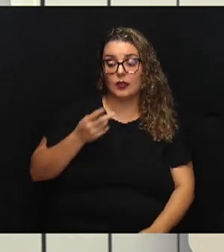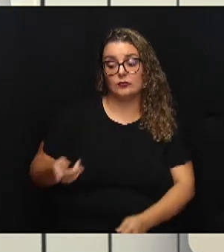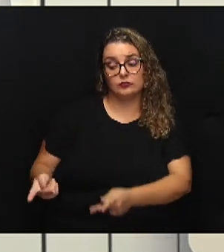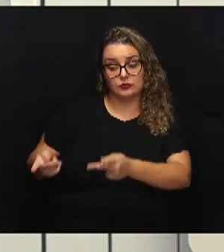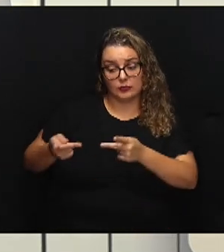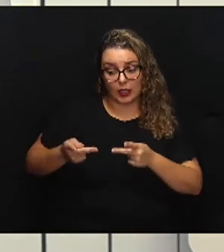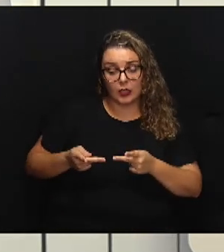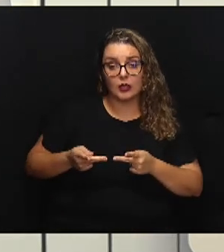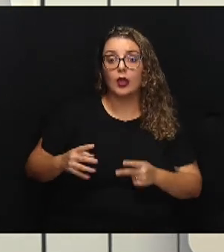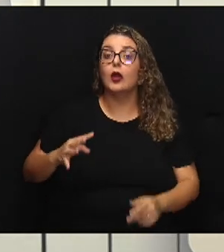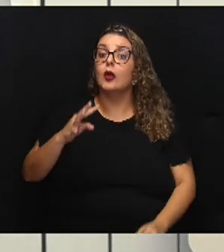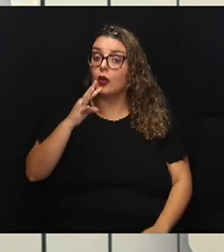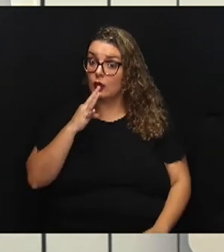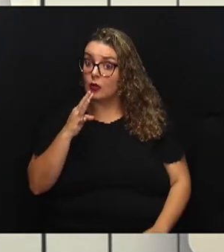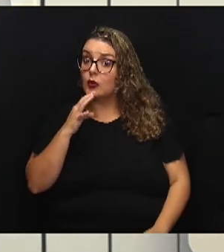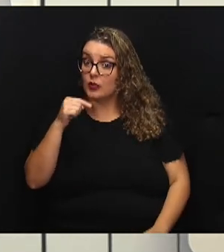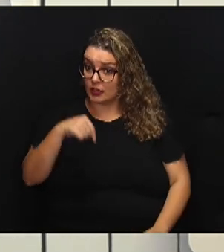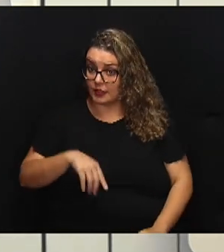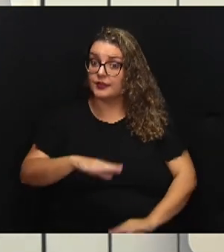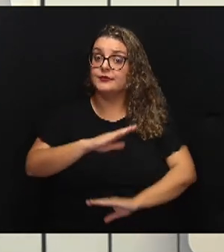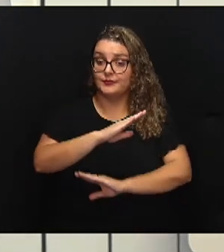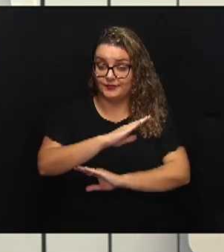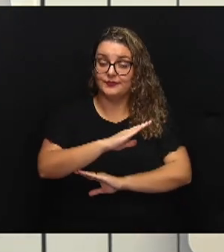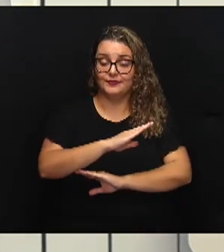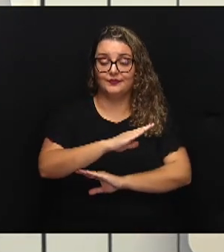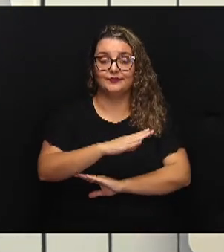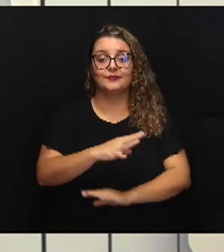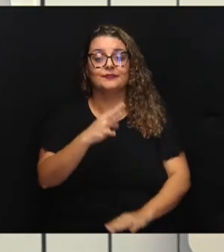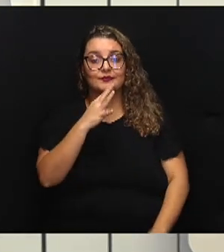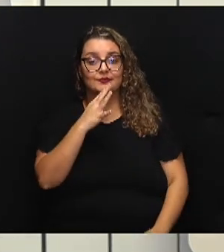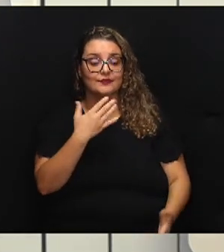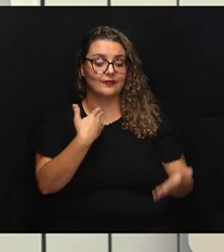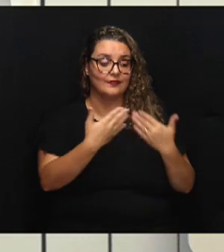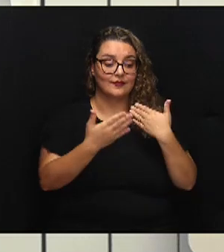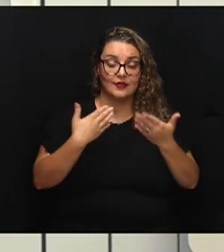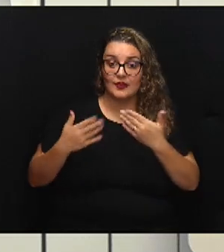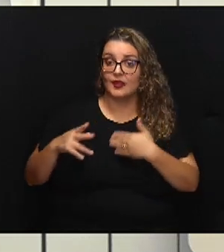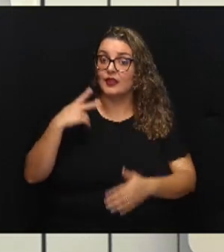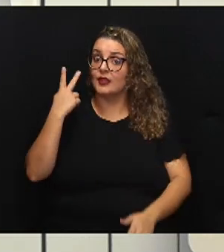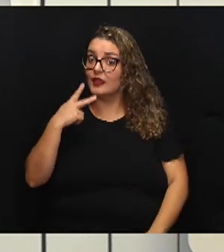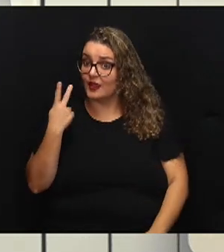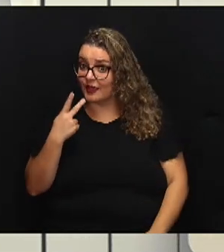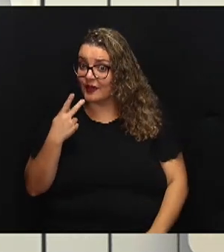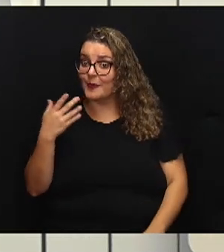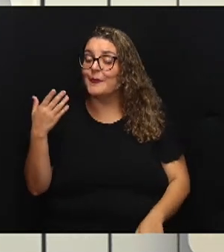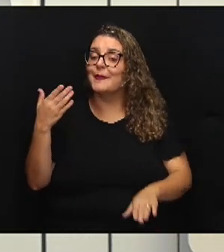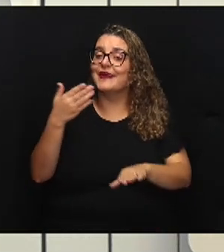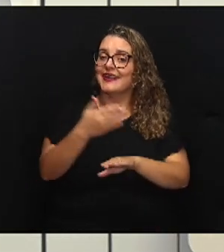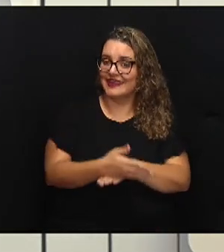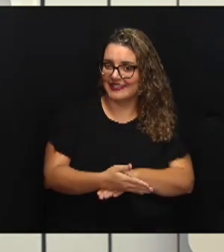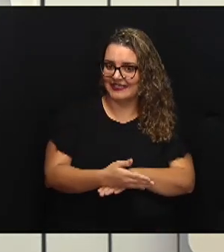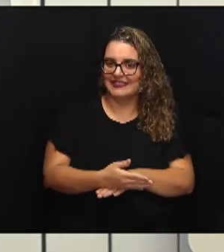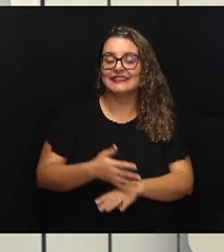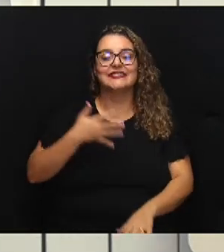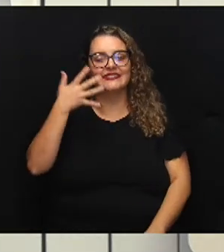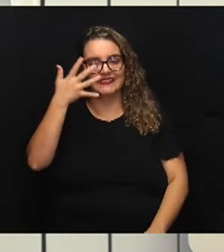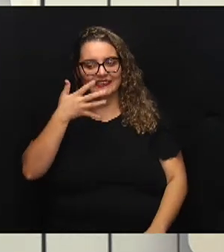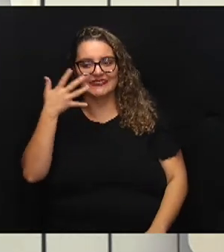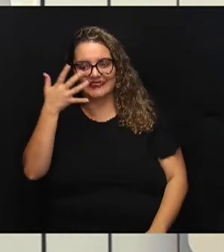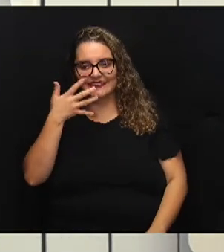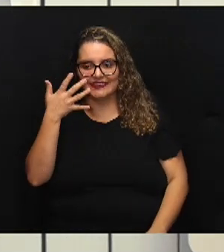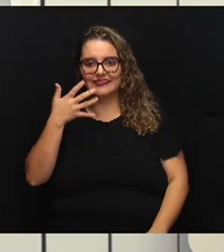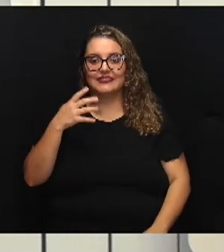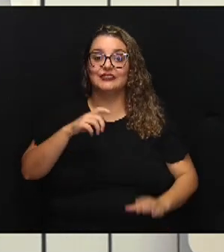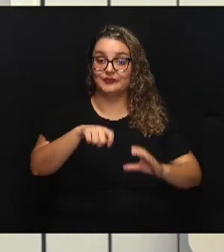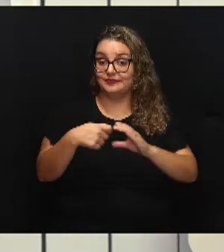visitantes conhecerem aqui a Casa Municipal, conversarem com os vereadores, participarem de palestras e